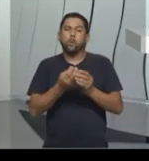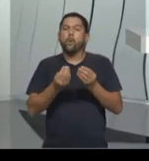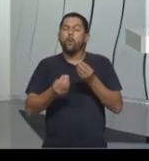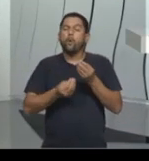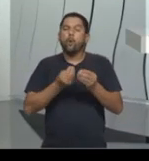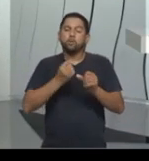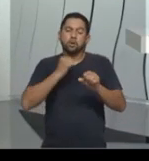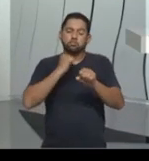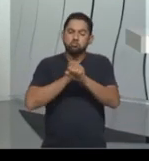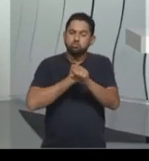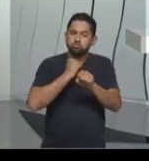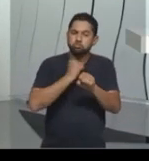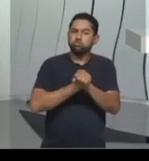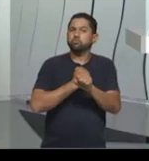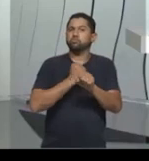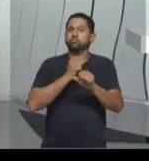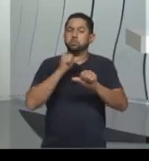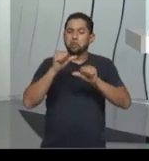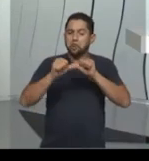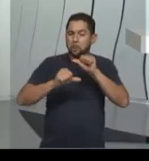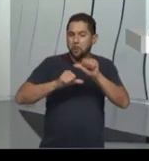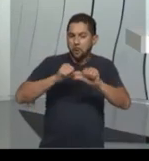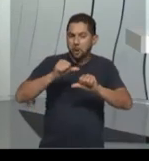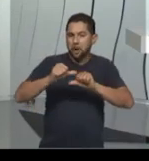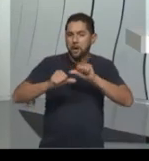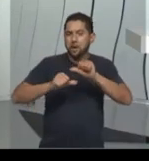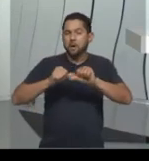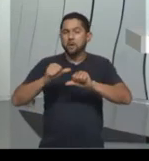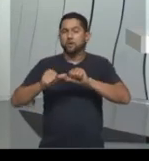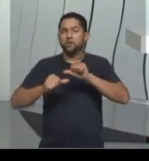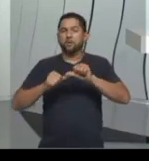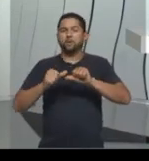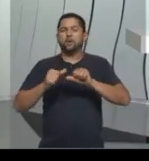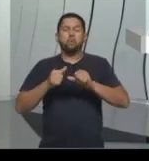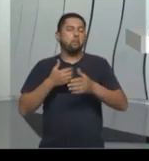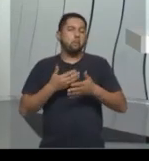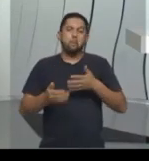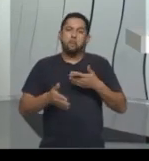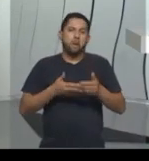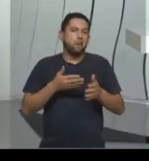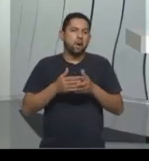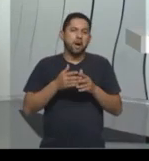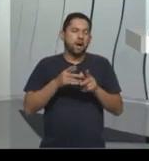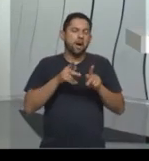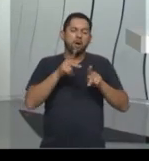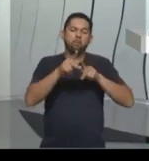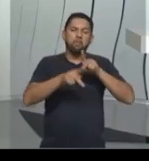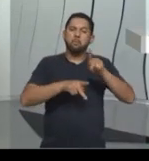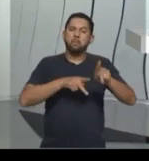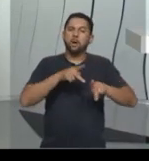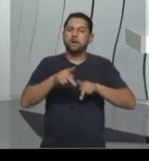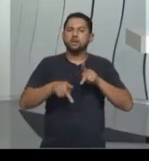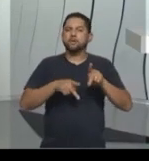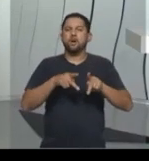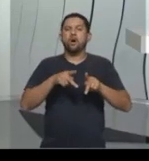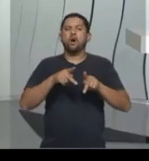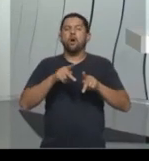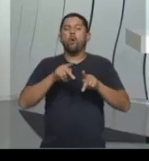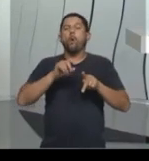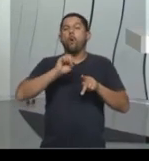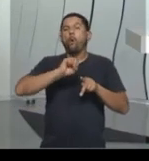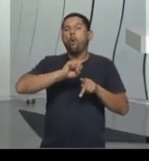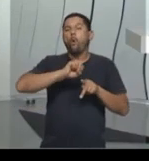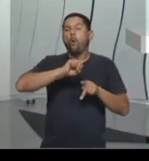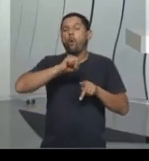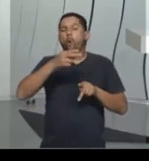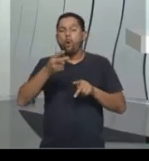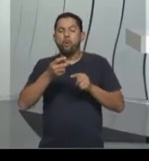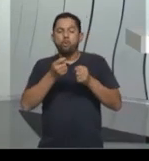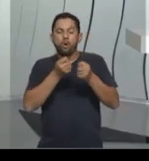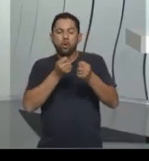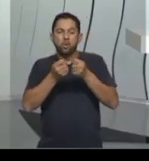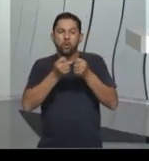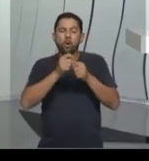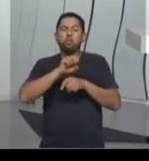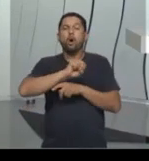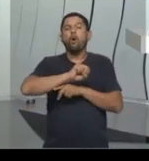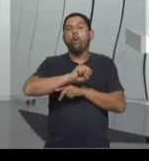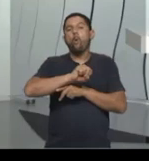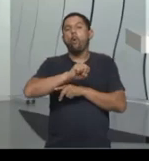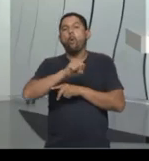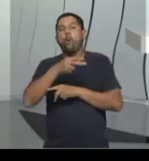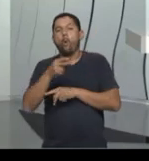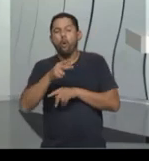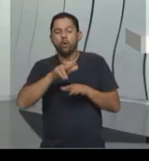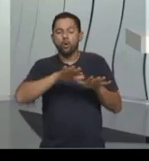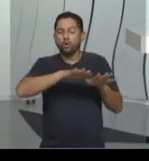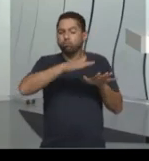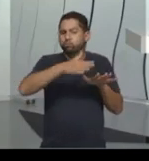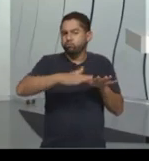forma que está sendo essas mudanças, seja ela qual for, populacionais, físicas ou econômicas, utilizamos o sistema